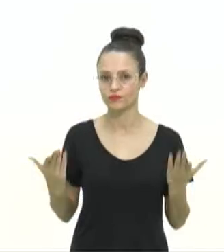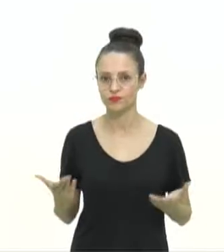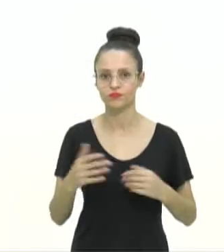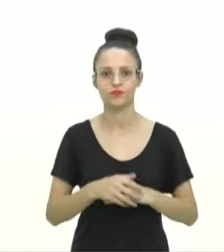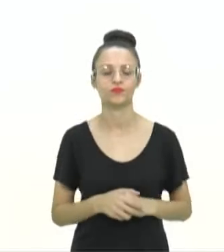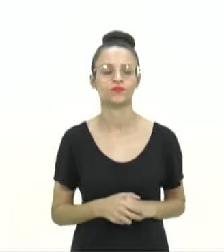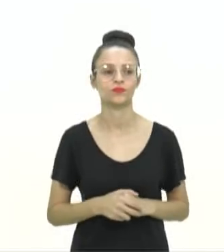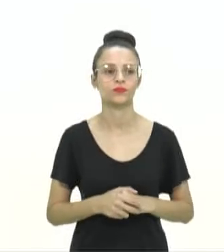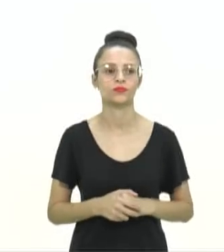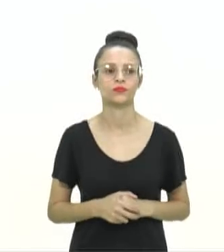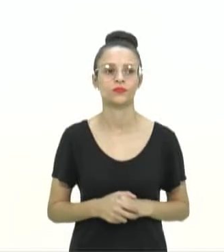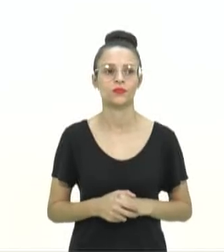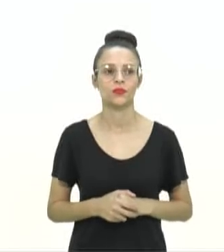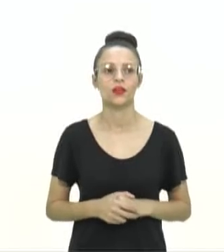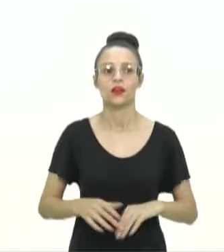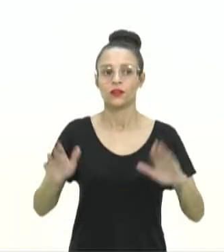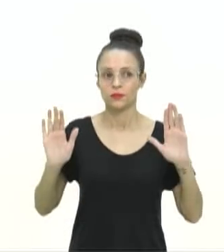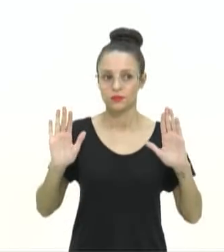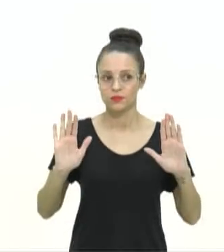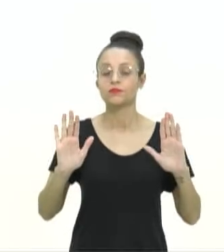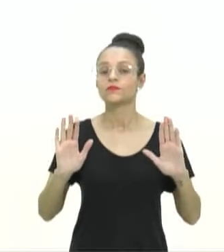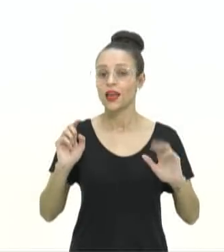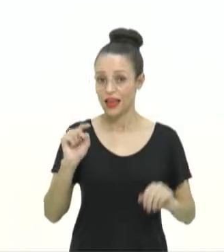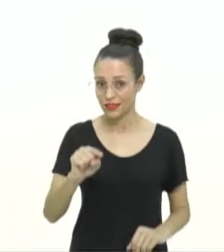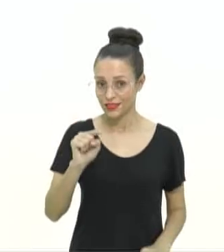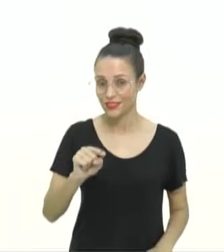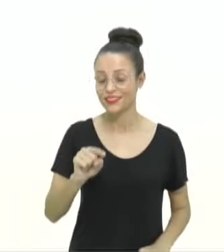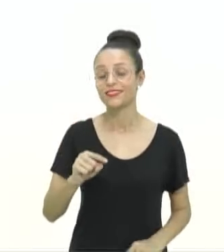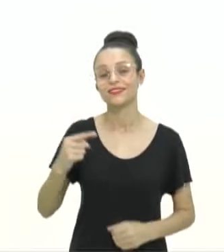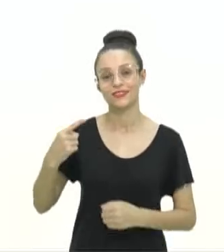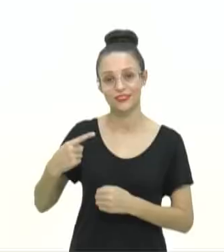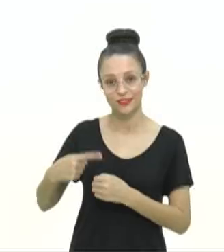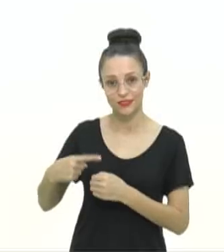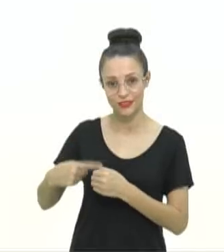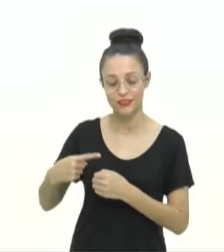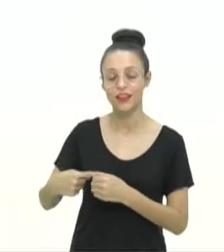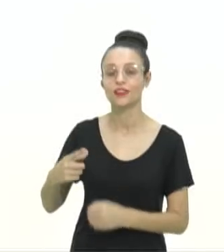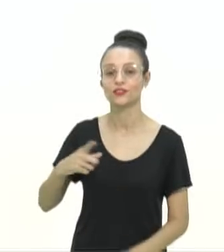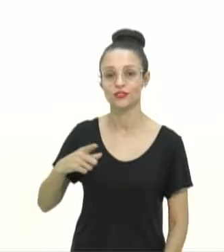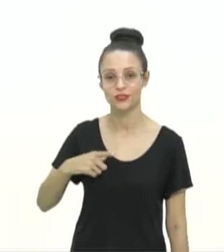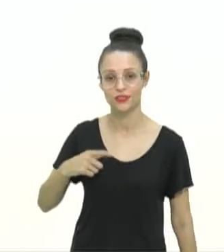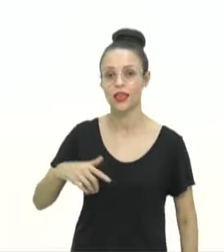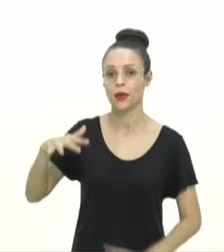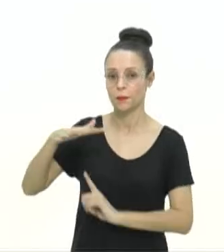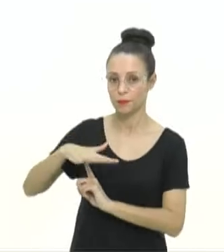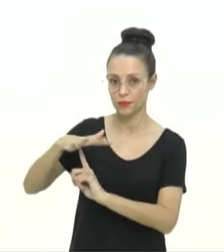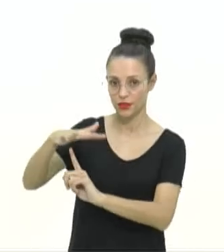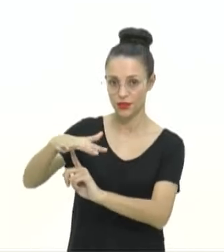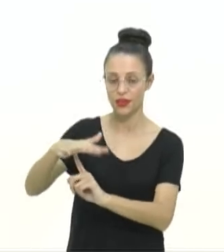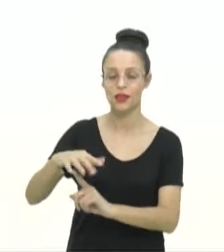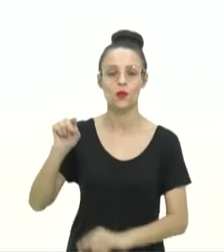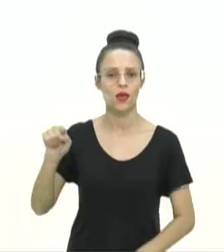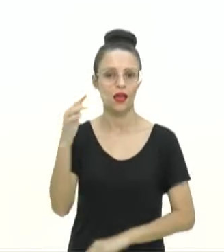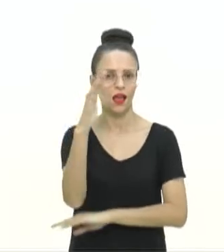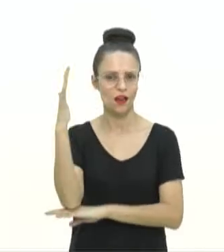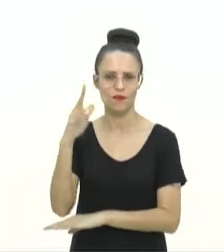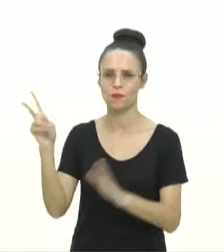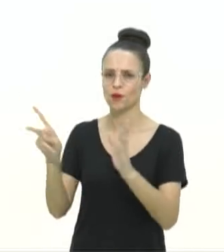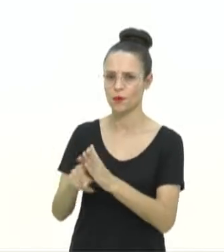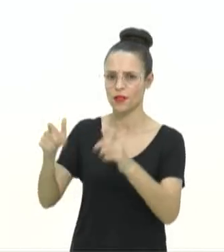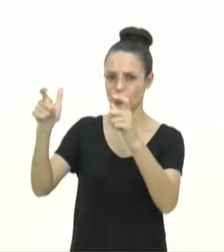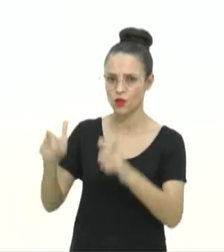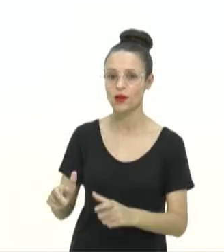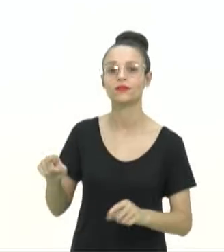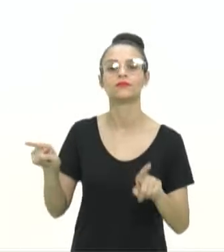novamente. Mais do que em Tijucas, existem muitos pinheiros, vírgula, árvore típica da nossa região